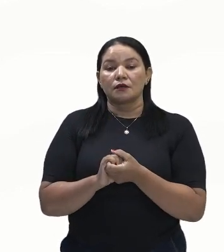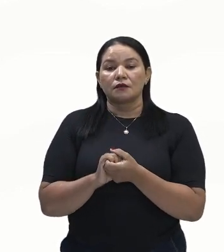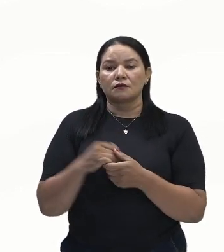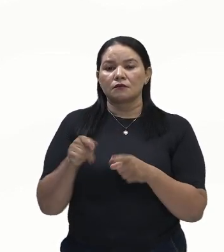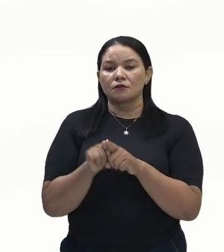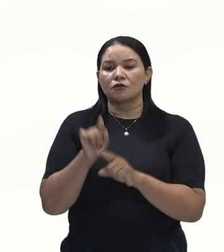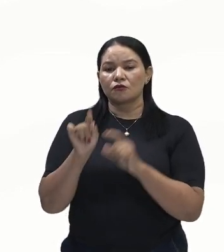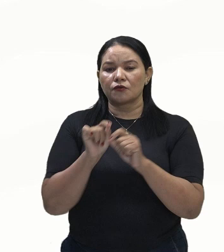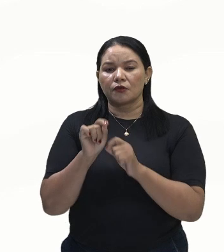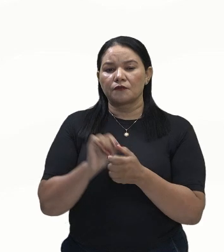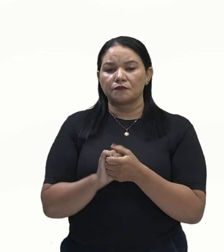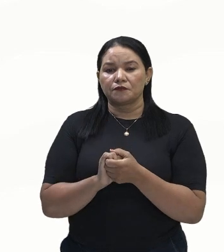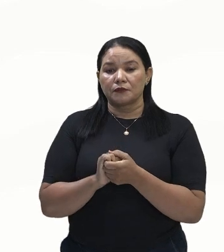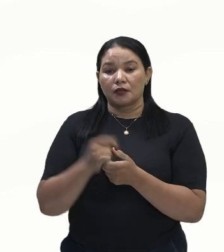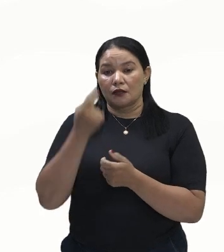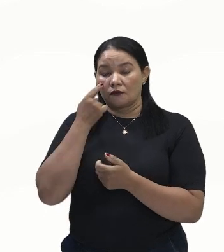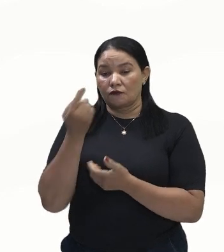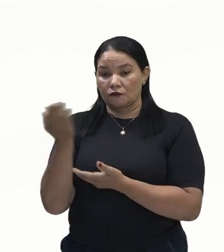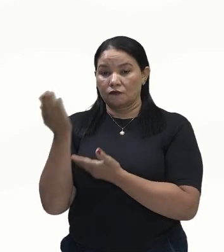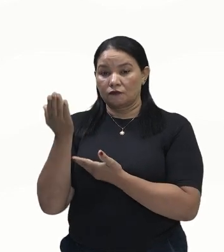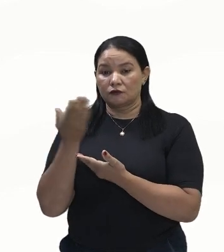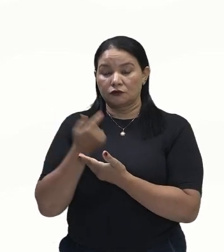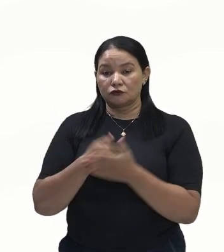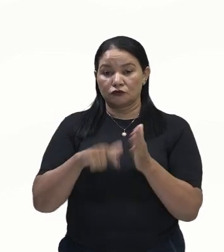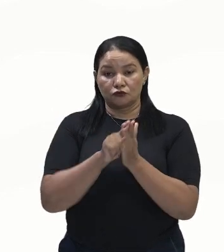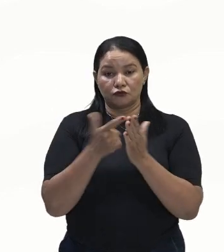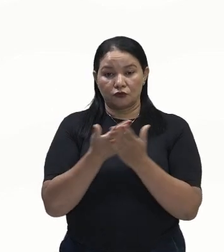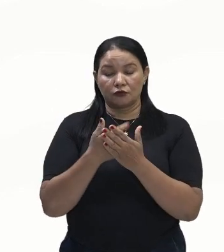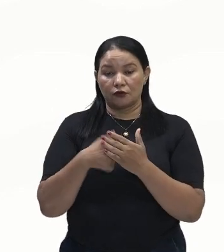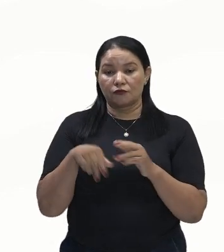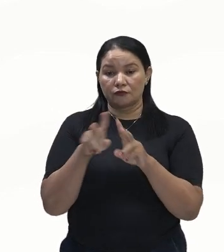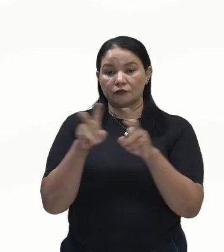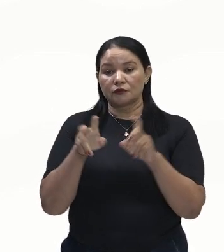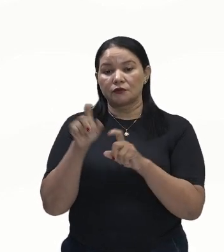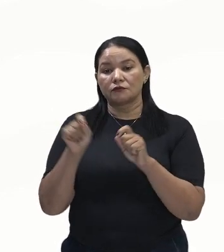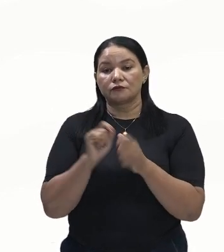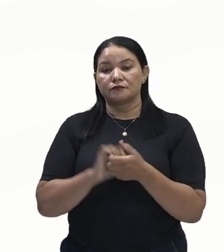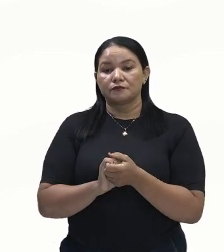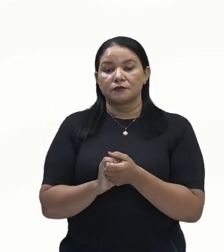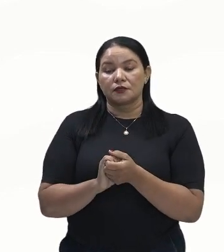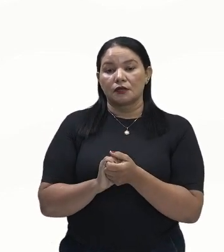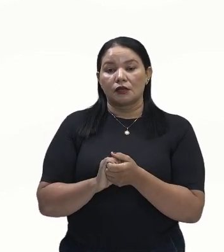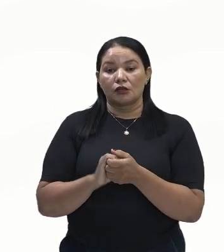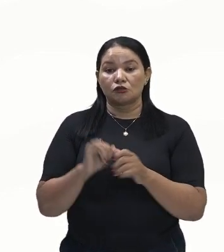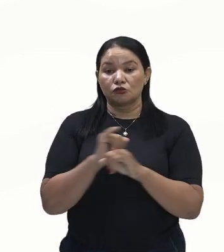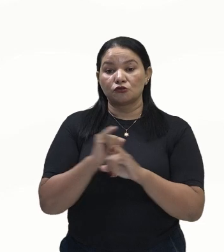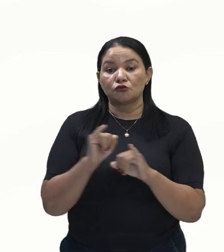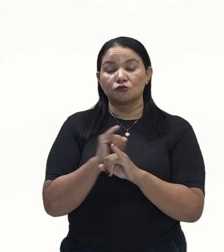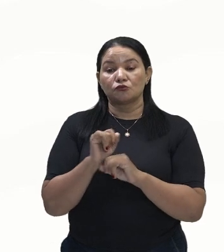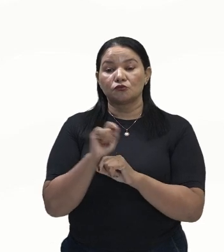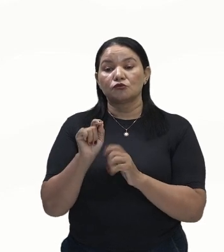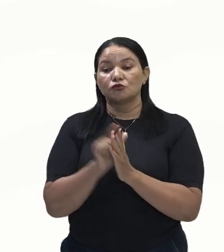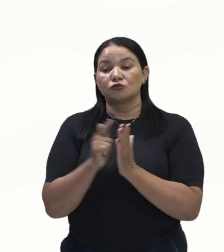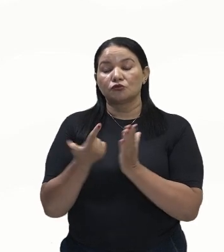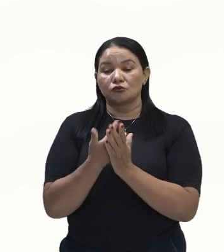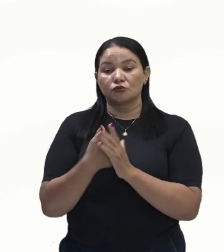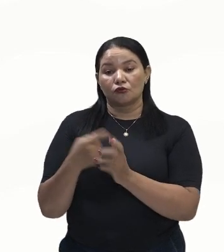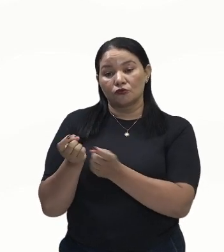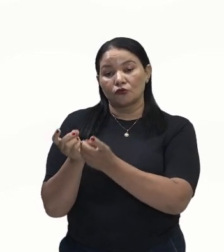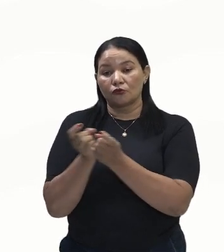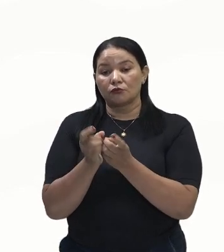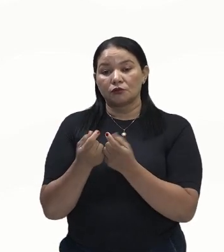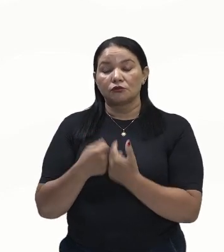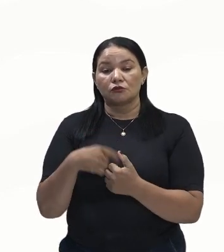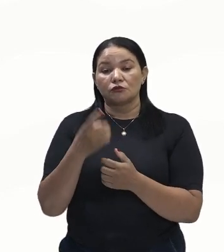vocês podem observar, temos aqui a manchete de um jornal chamado Jornal do Comércio, no dia 31